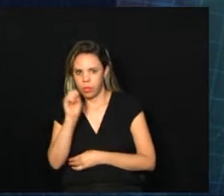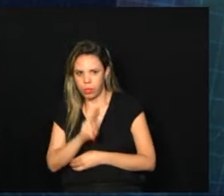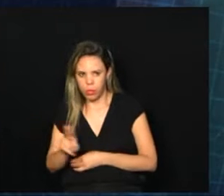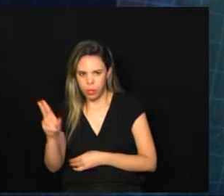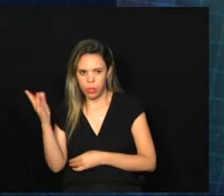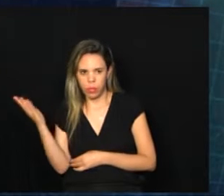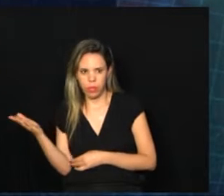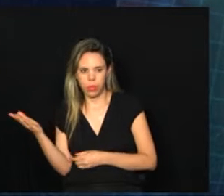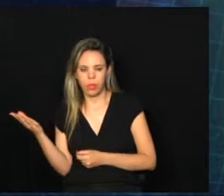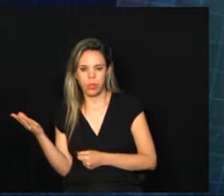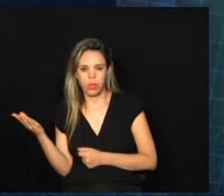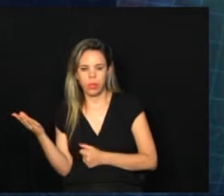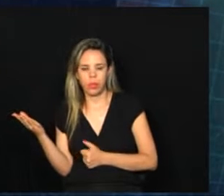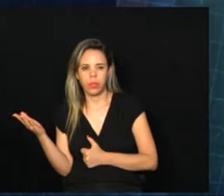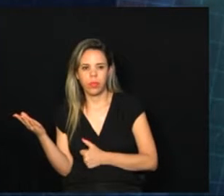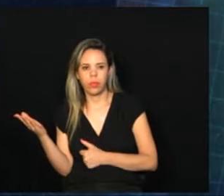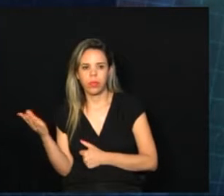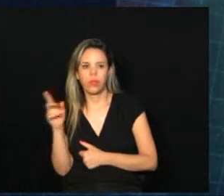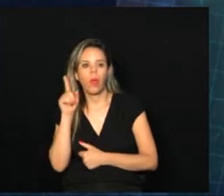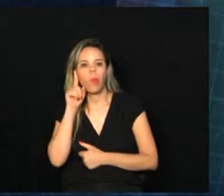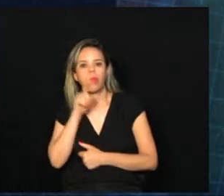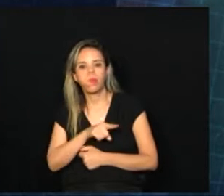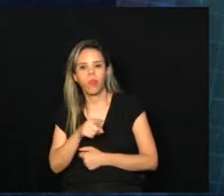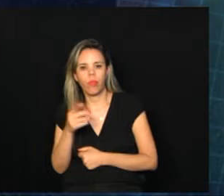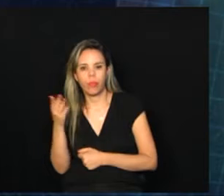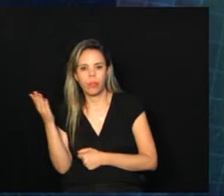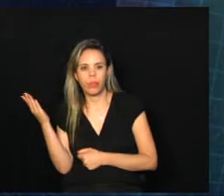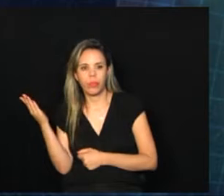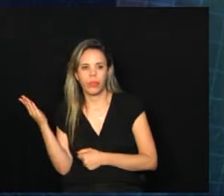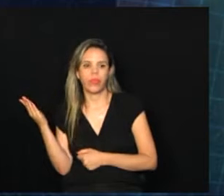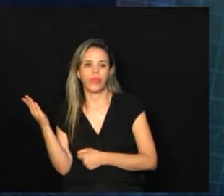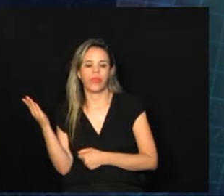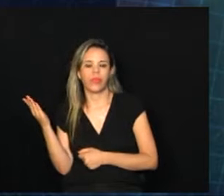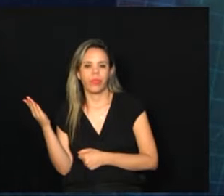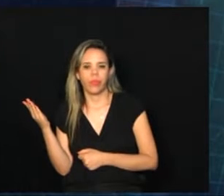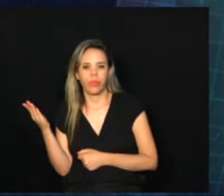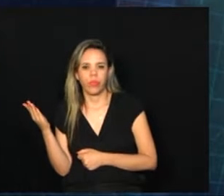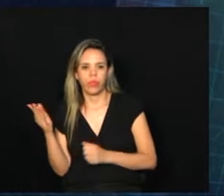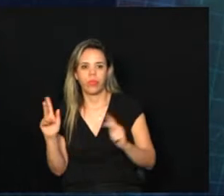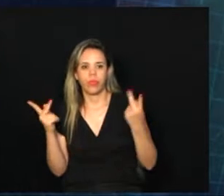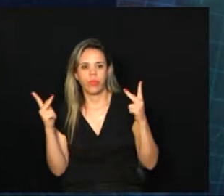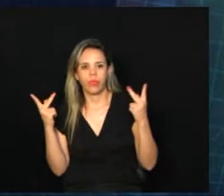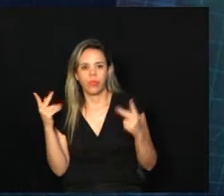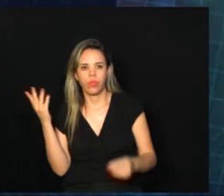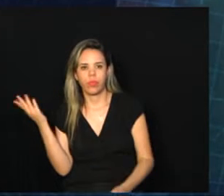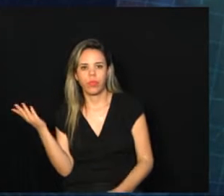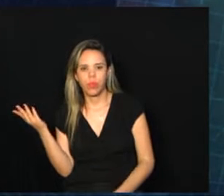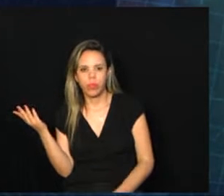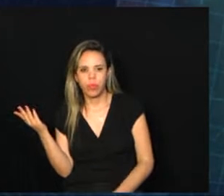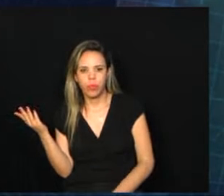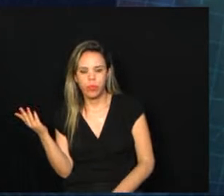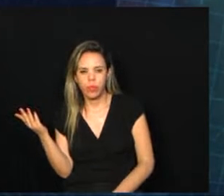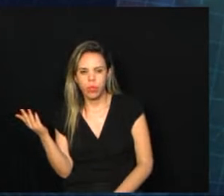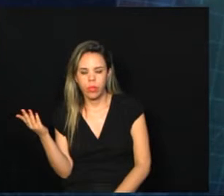Sumaré, 30.139, Americana, 26.621, Hortolândia,